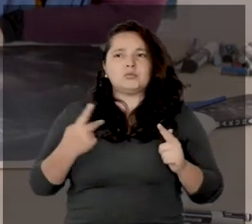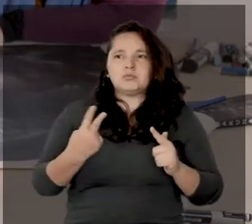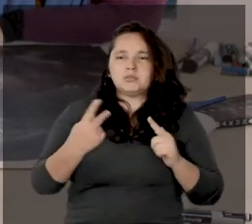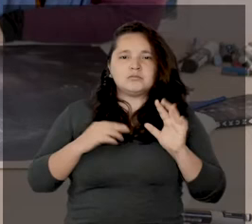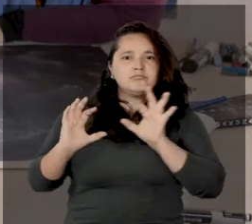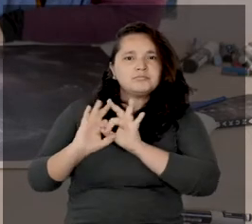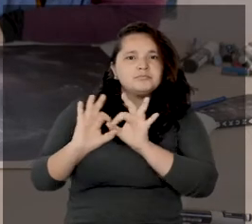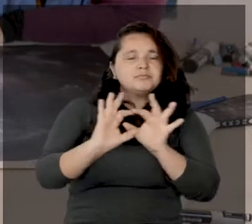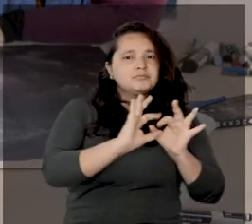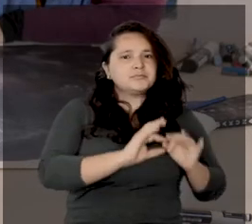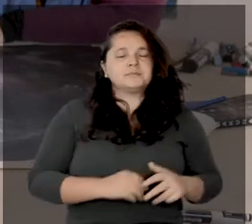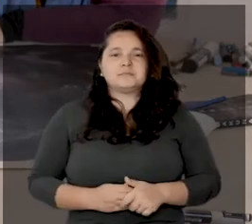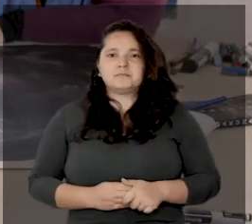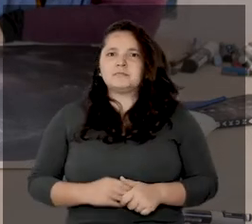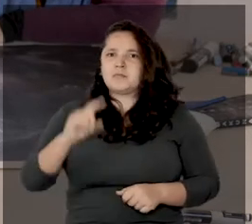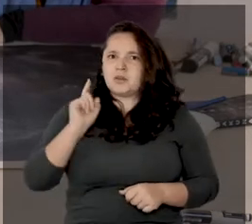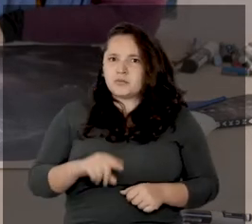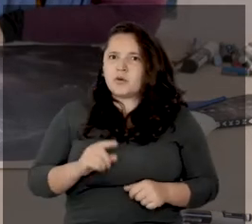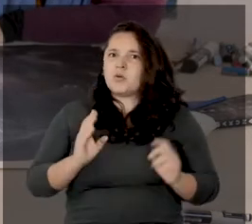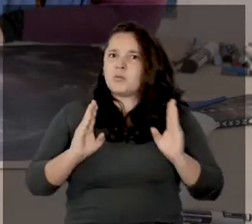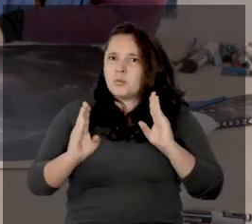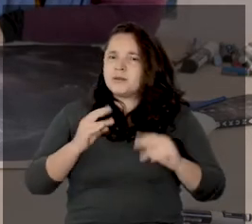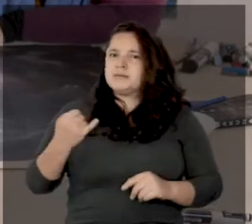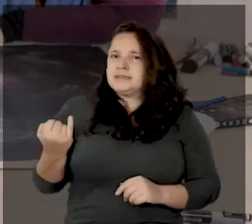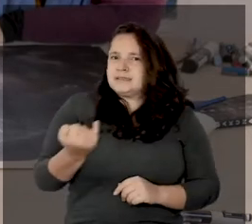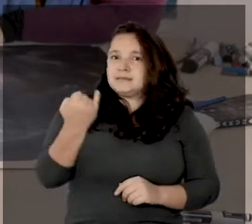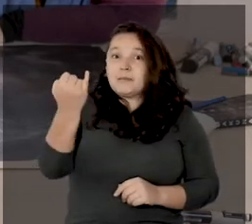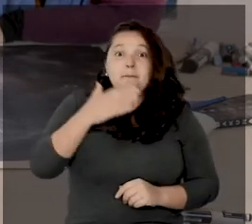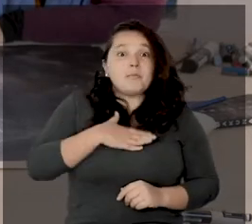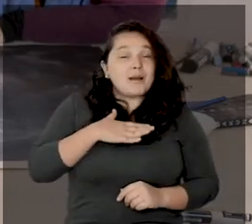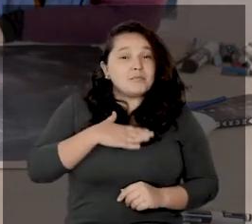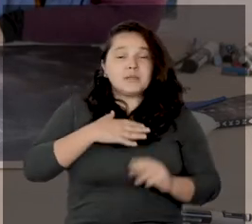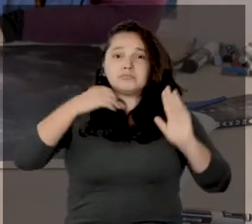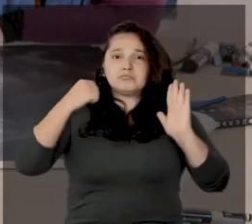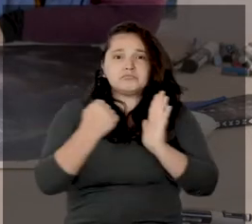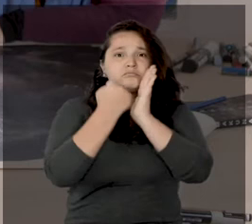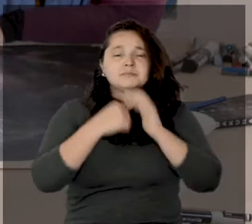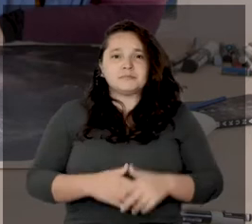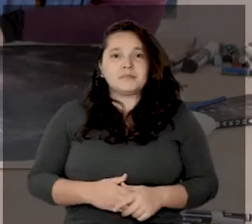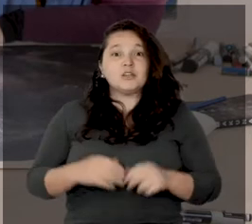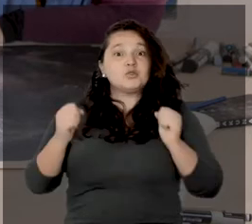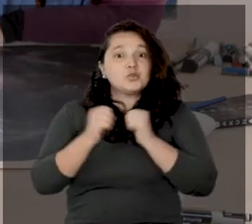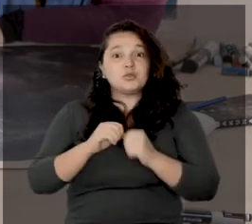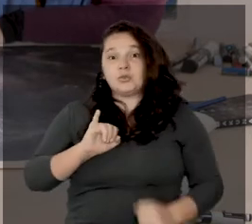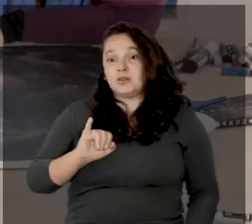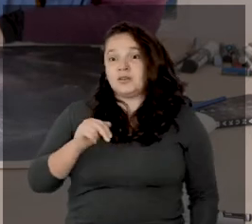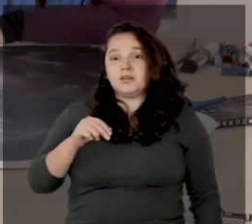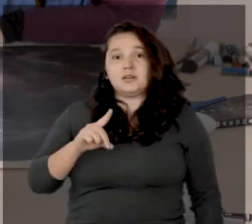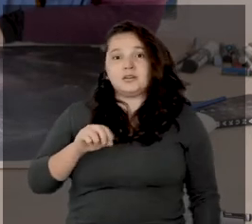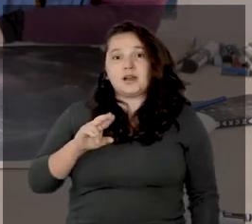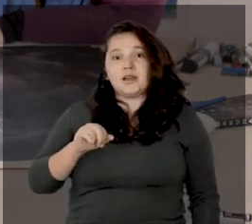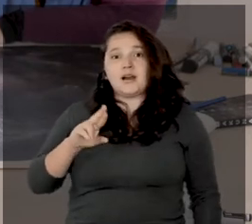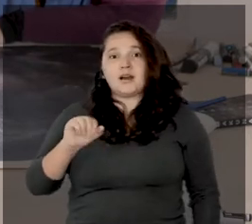assim. E foi um momento muito, muito divisor, assim, de águas, assim, né, com Dayara, Denilson também